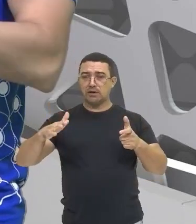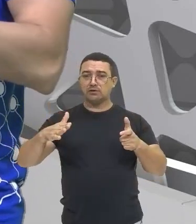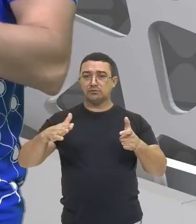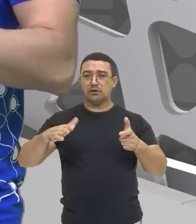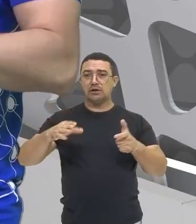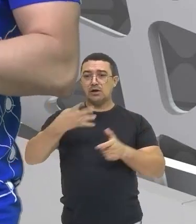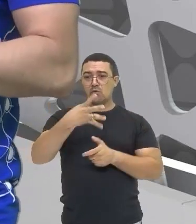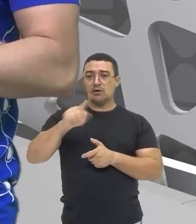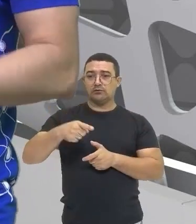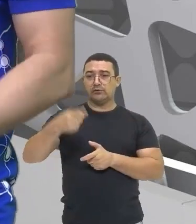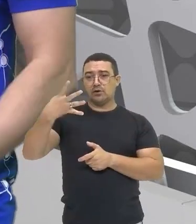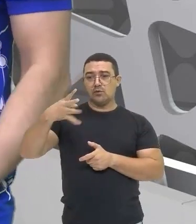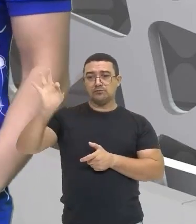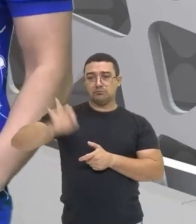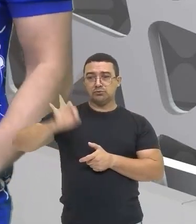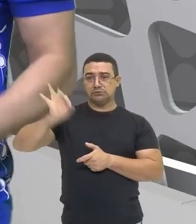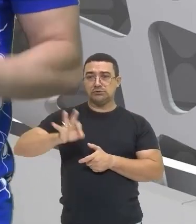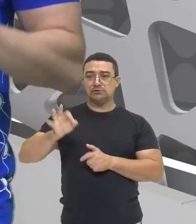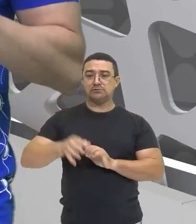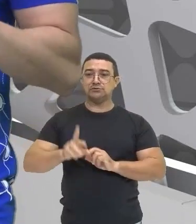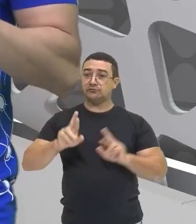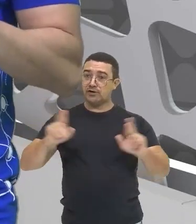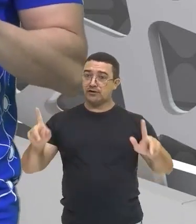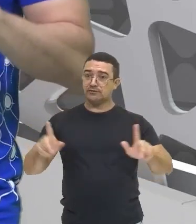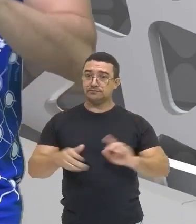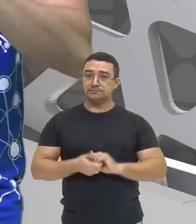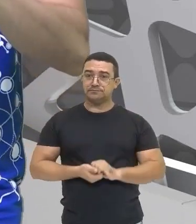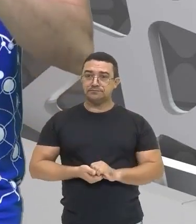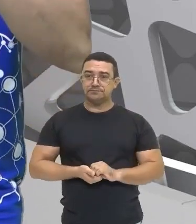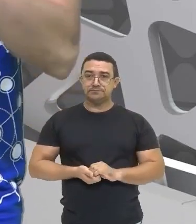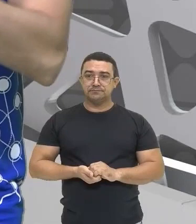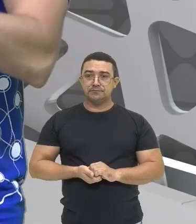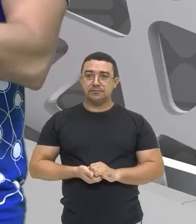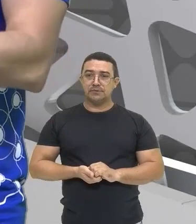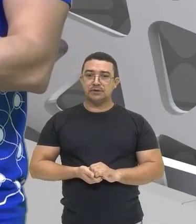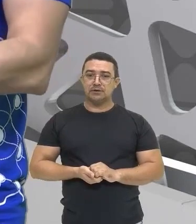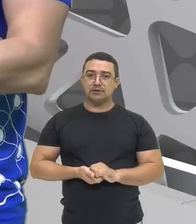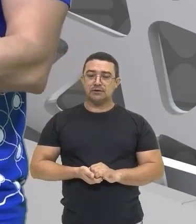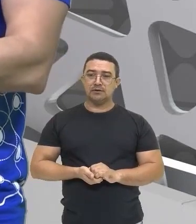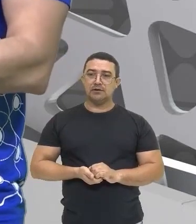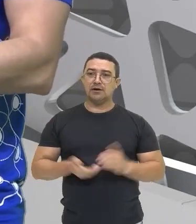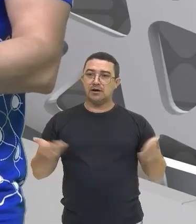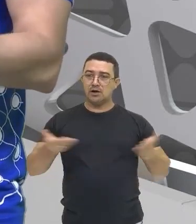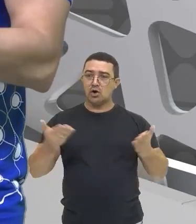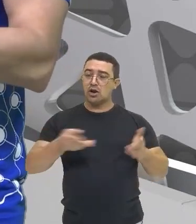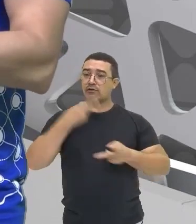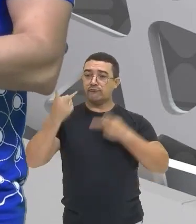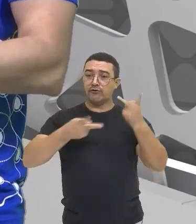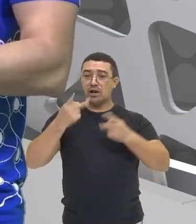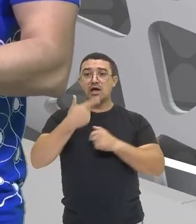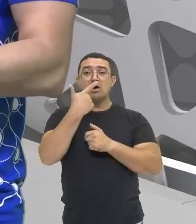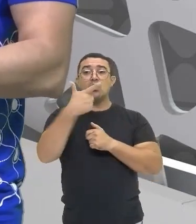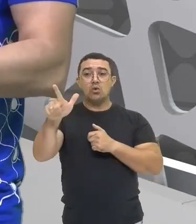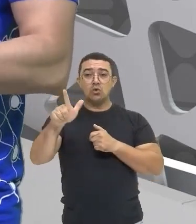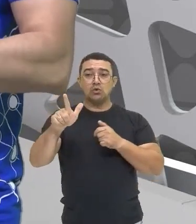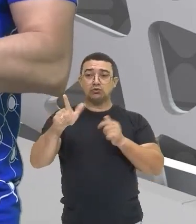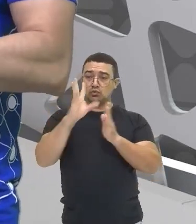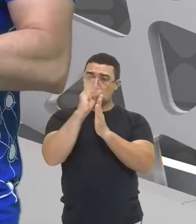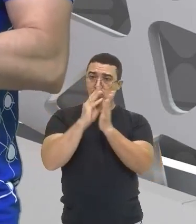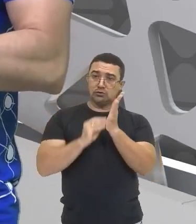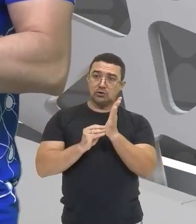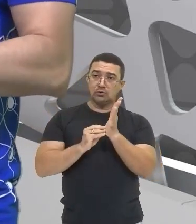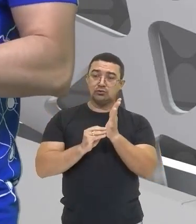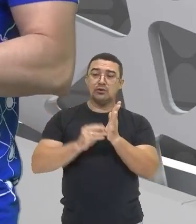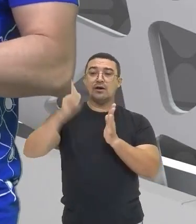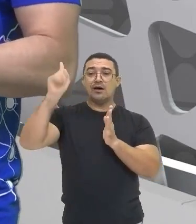tá? Ela é um pouco diferente daquela, tudo bem? Agora, a gente vai tratar de um outro conteúdo não menos importante, que são